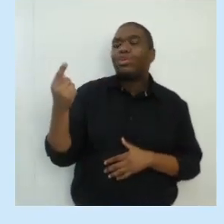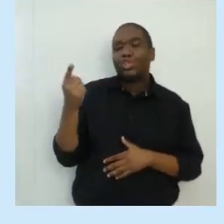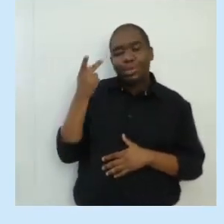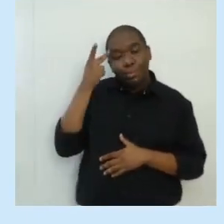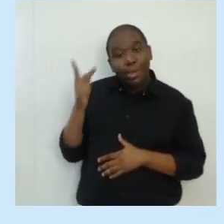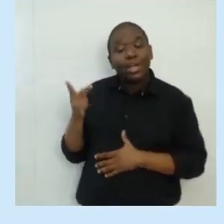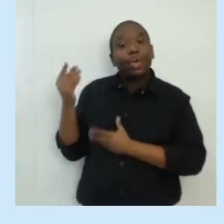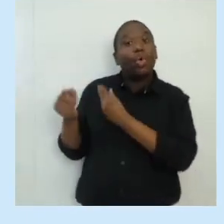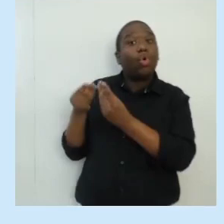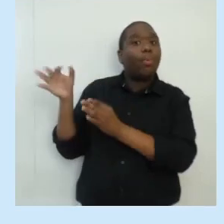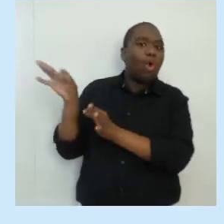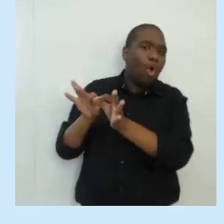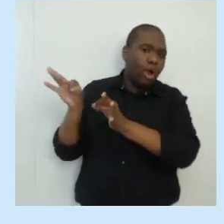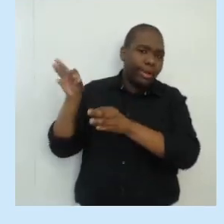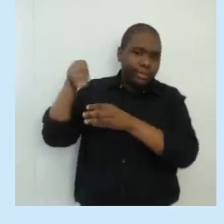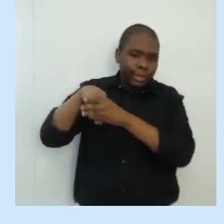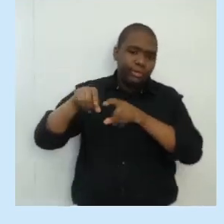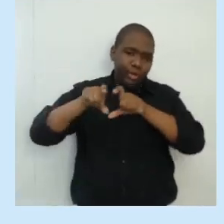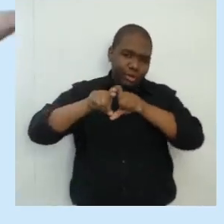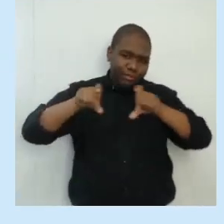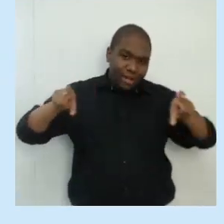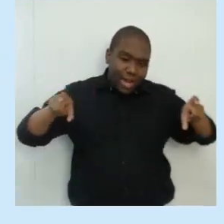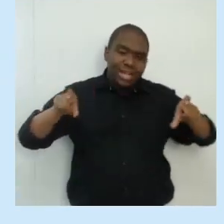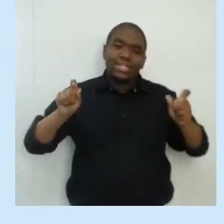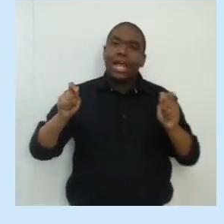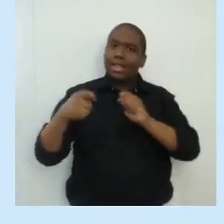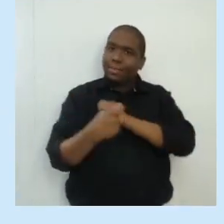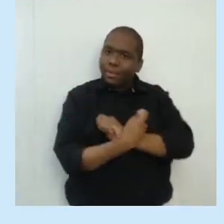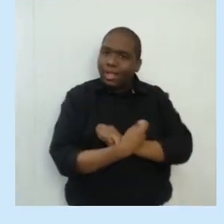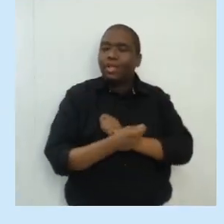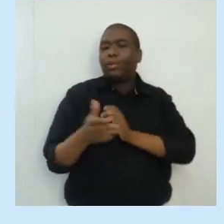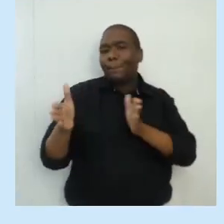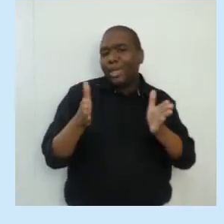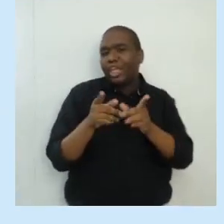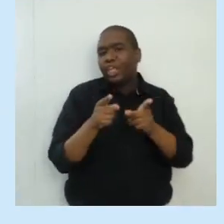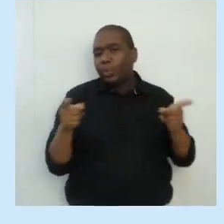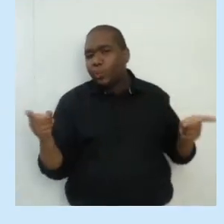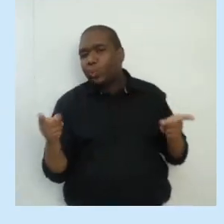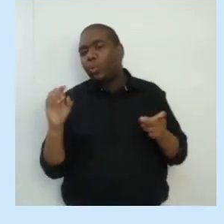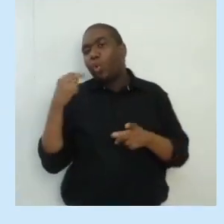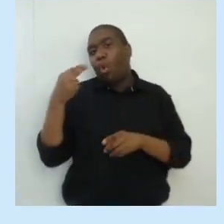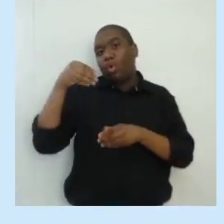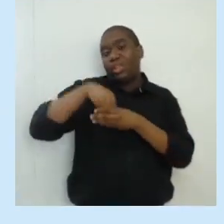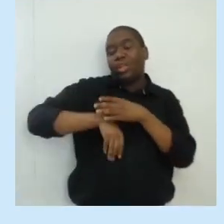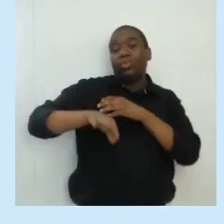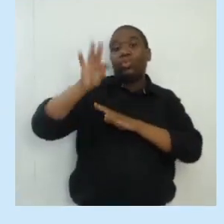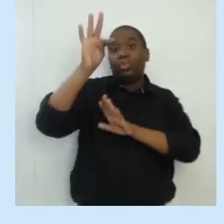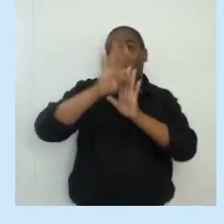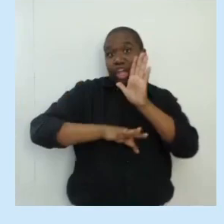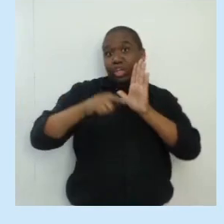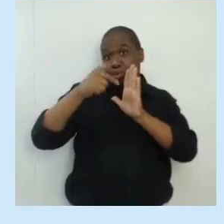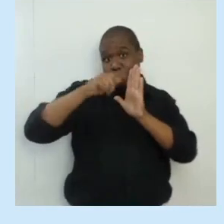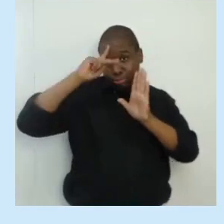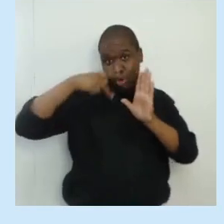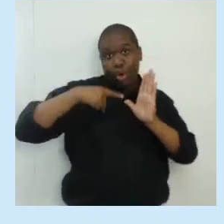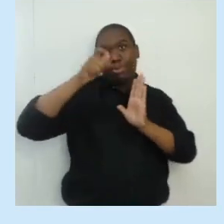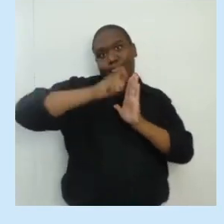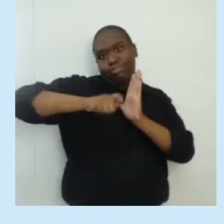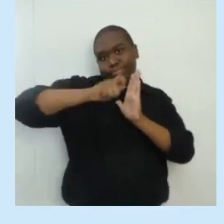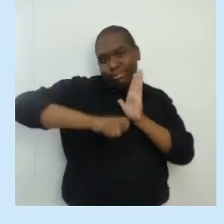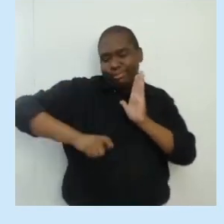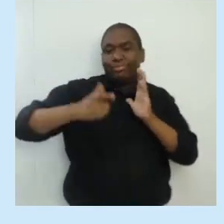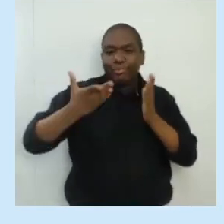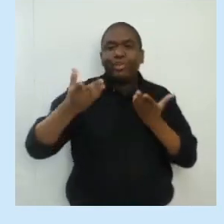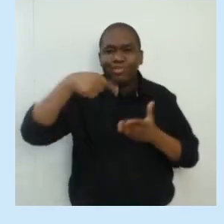são empregadas em orações, em períodos e um contexto do texto propriamente dito. Então,